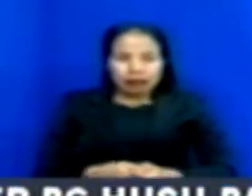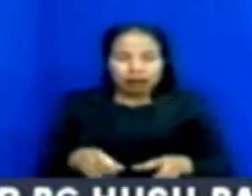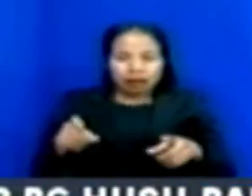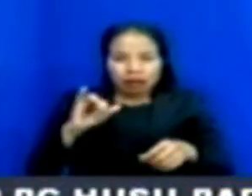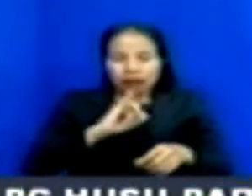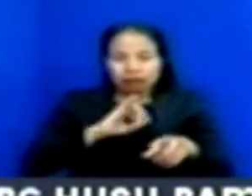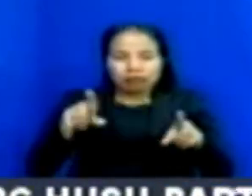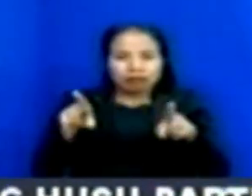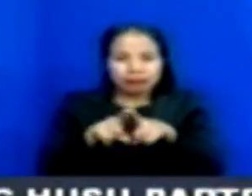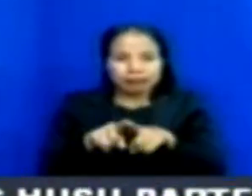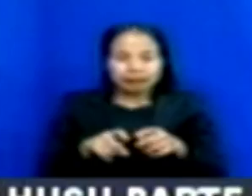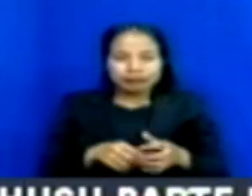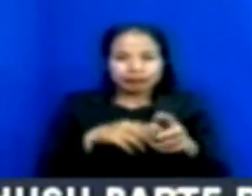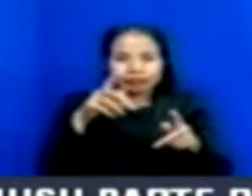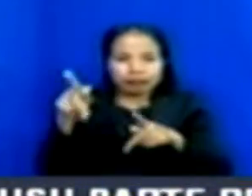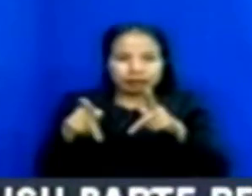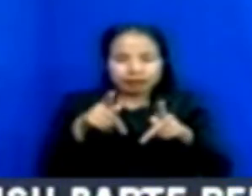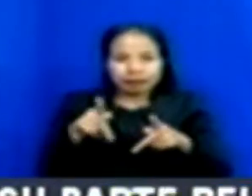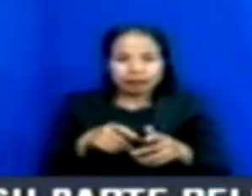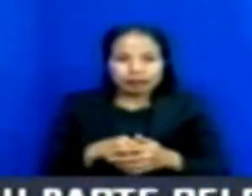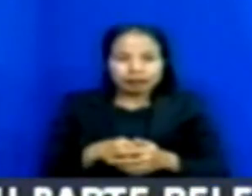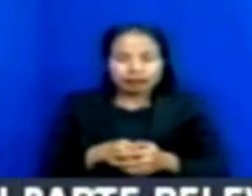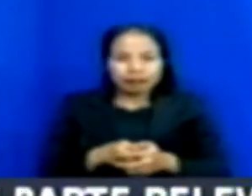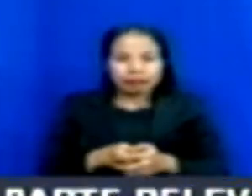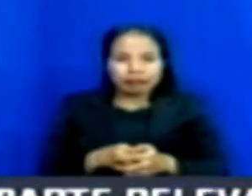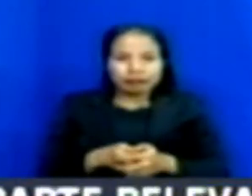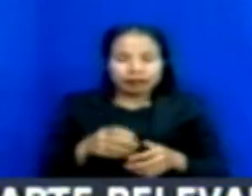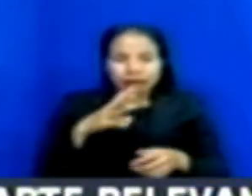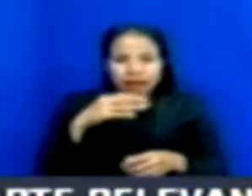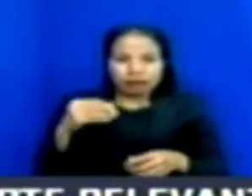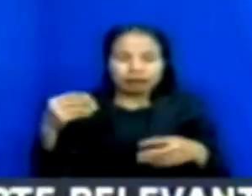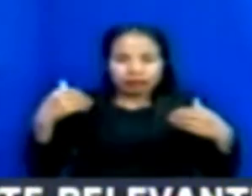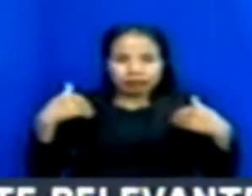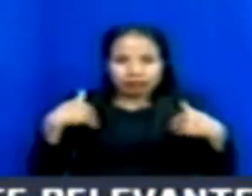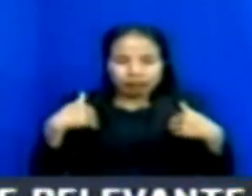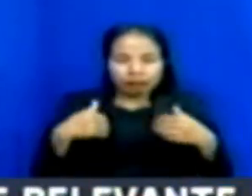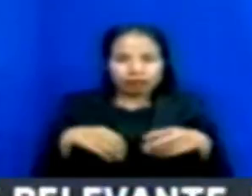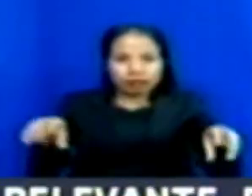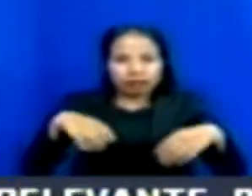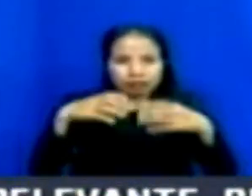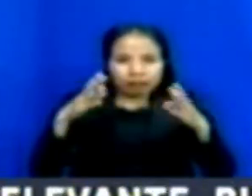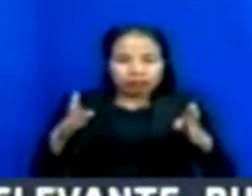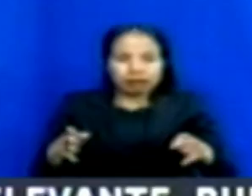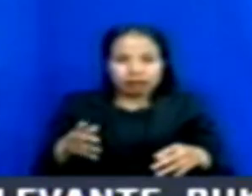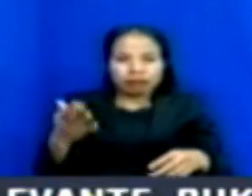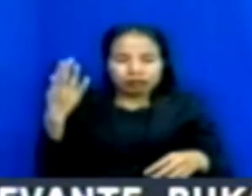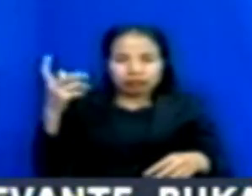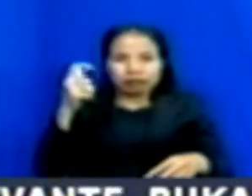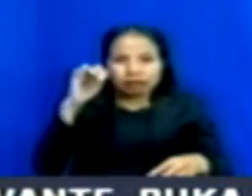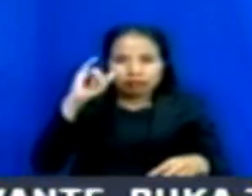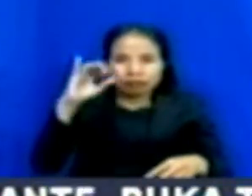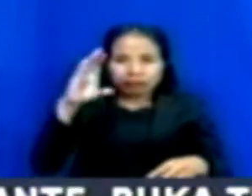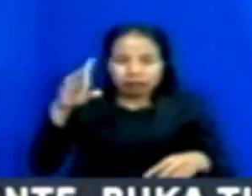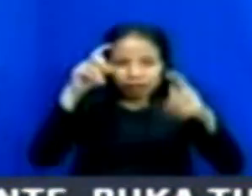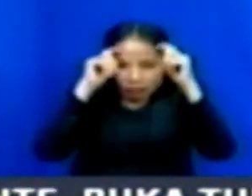Hawassan, é uma sociedade, não mostra staff, Hassan e staff de TIC Timor, e também